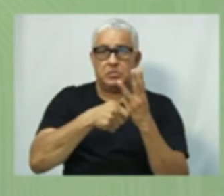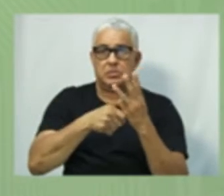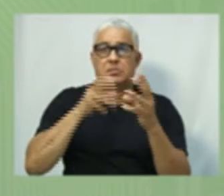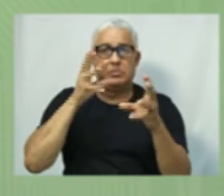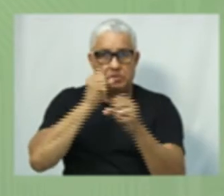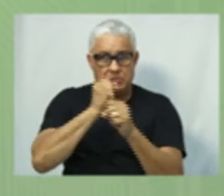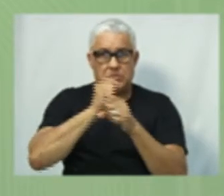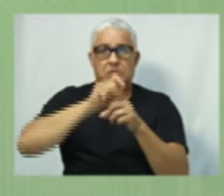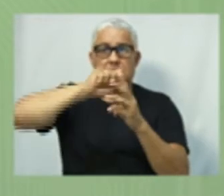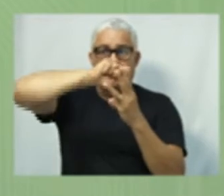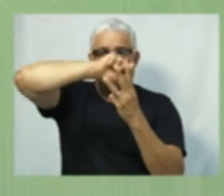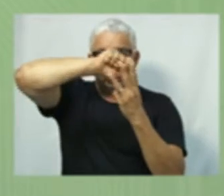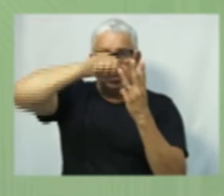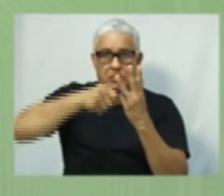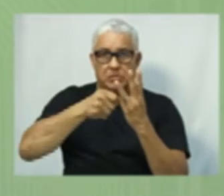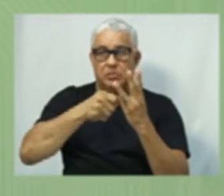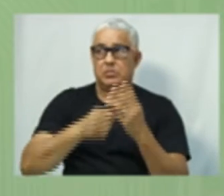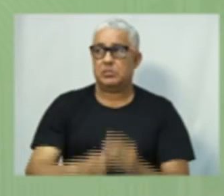calculado o valor,